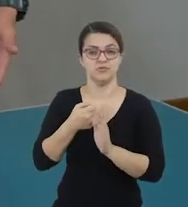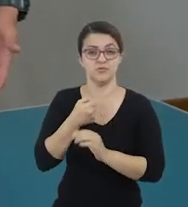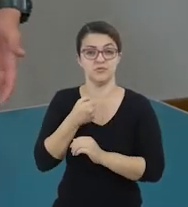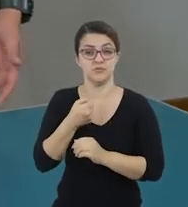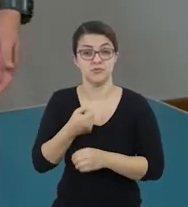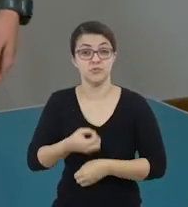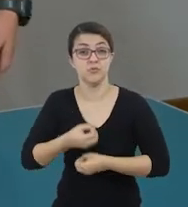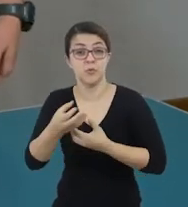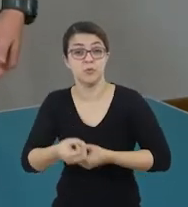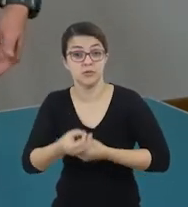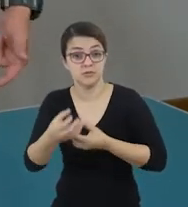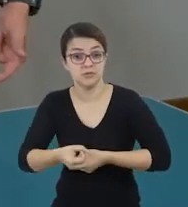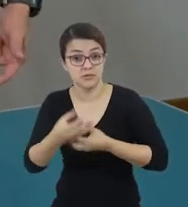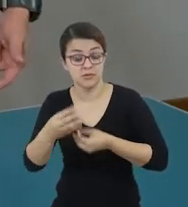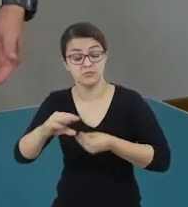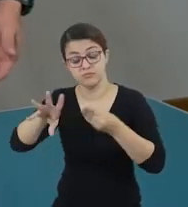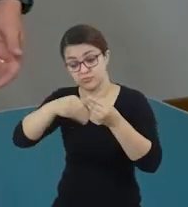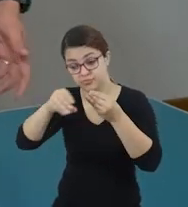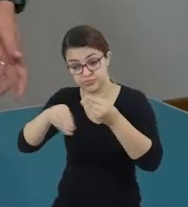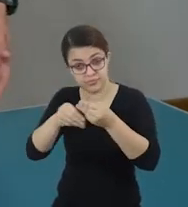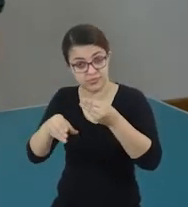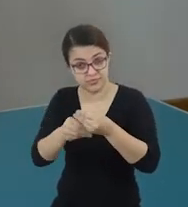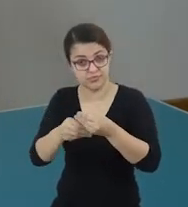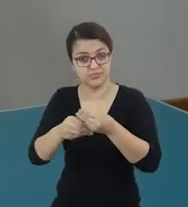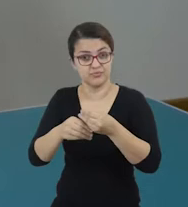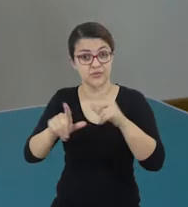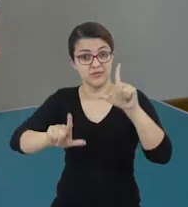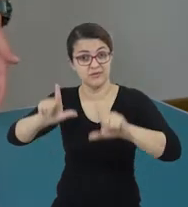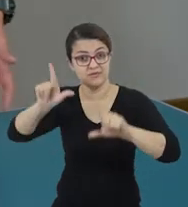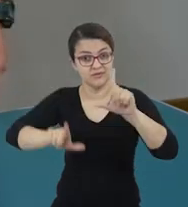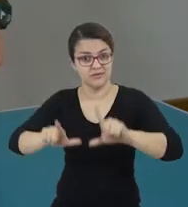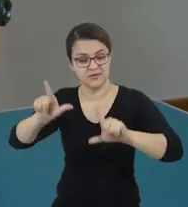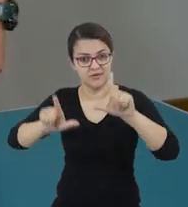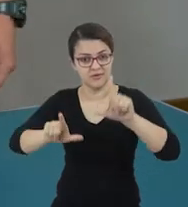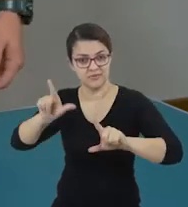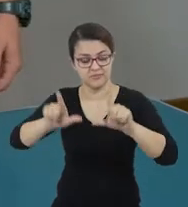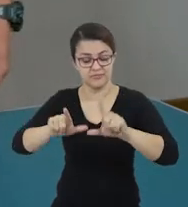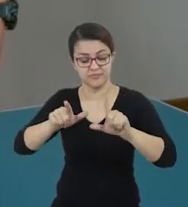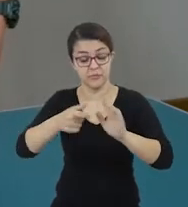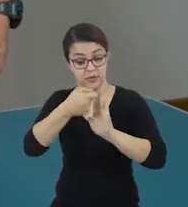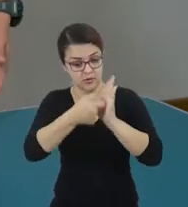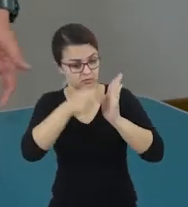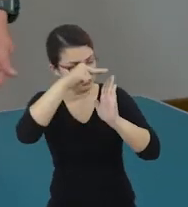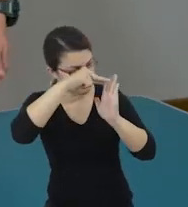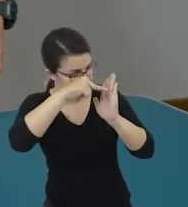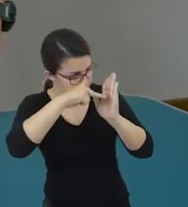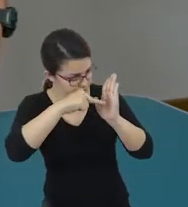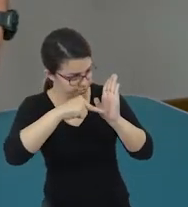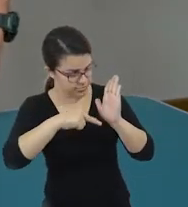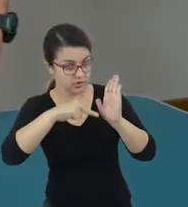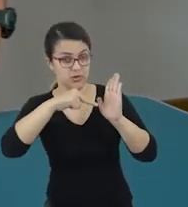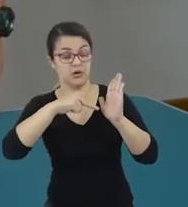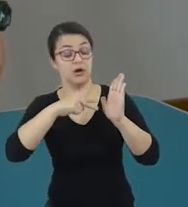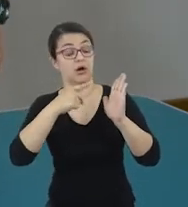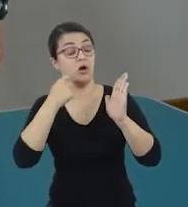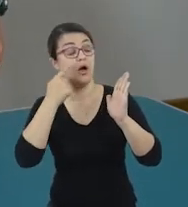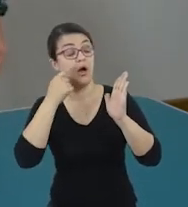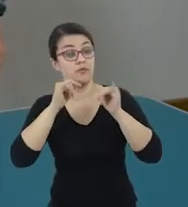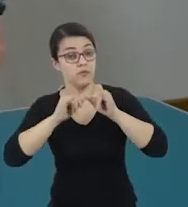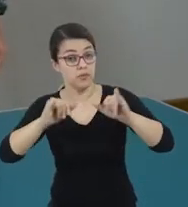noticiar um fato, vai vincular uma informação que foi noticiada na mídia. Vocês lerão com calma, com